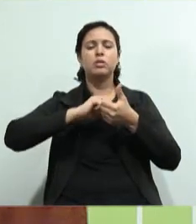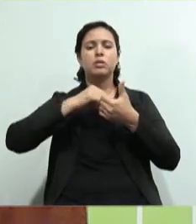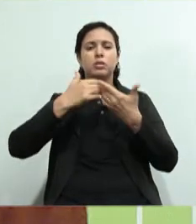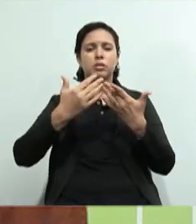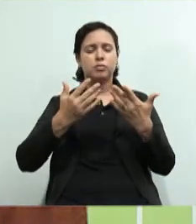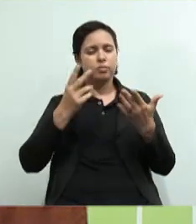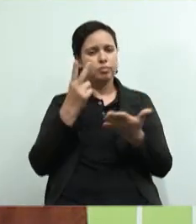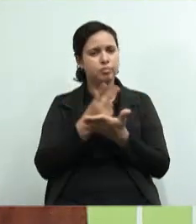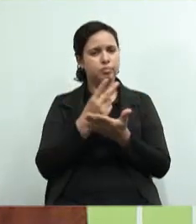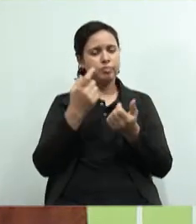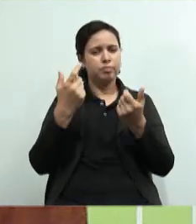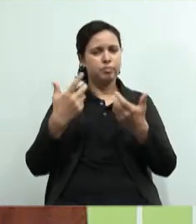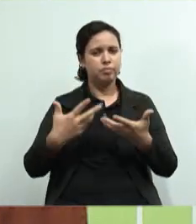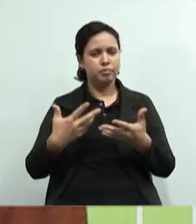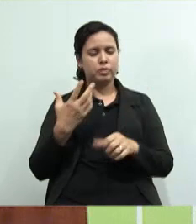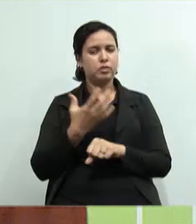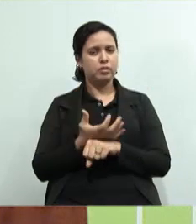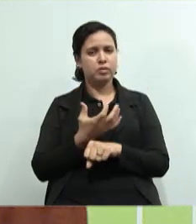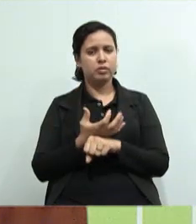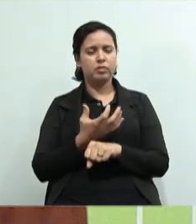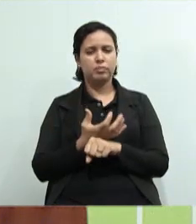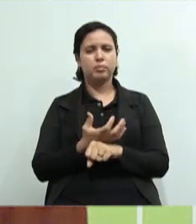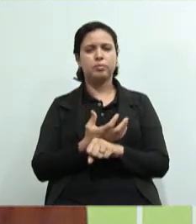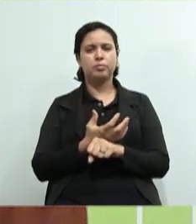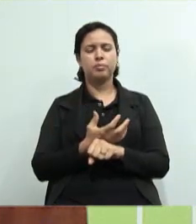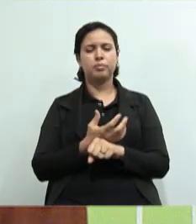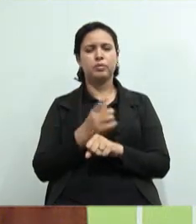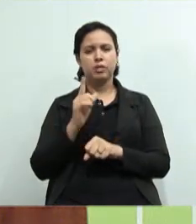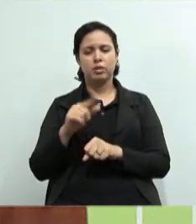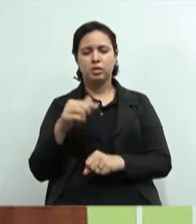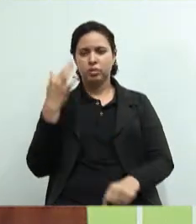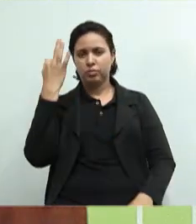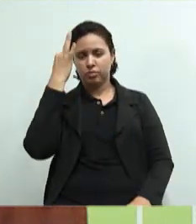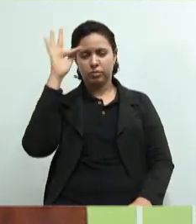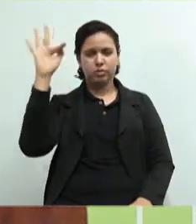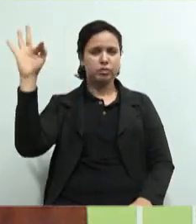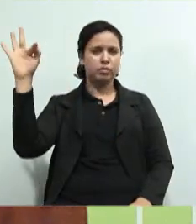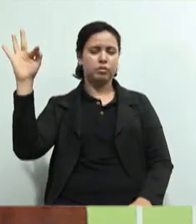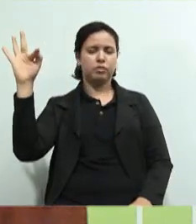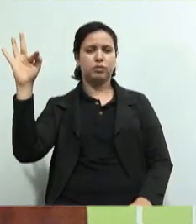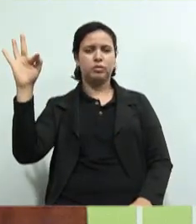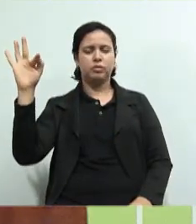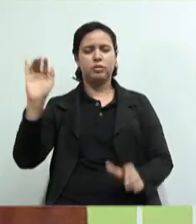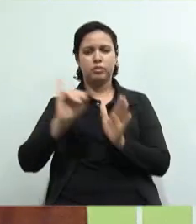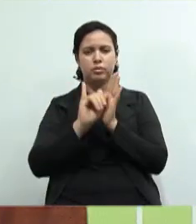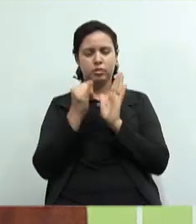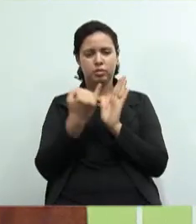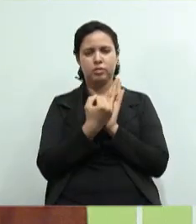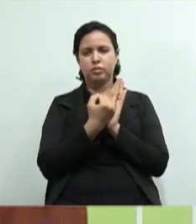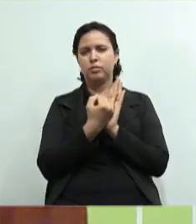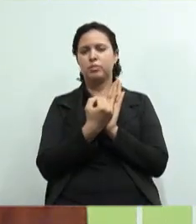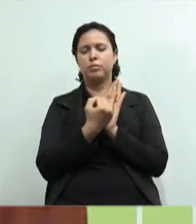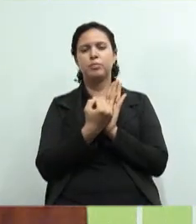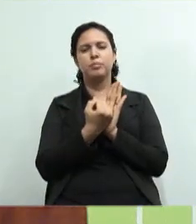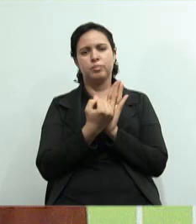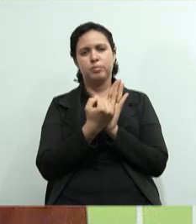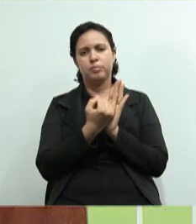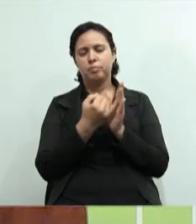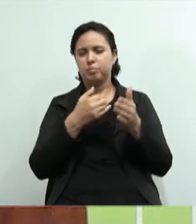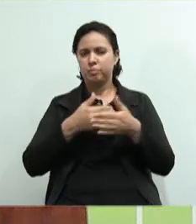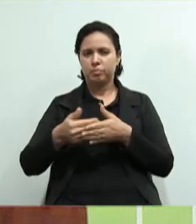fala aqui, não é uma disciplina. Qualidade é uma filosofia, um jeitão de ser, independente do que